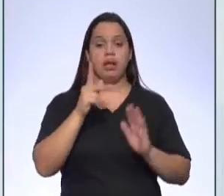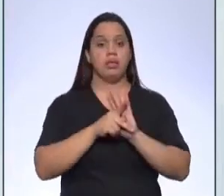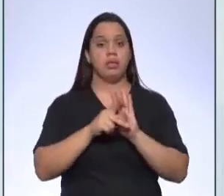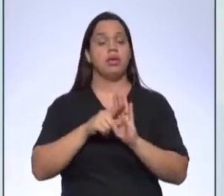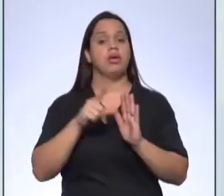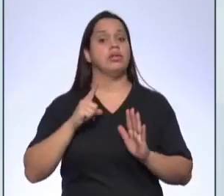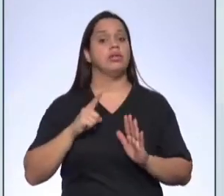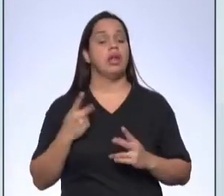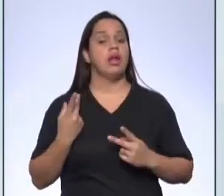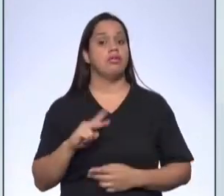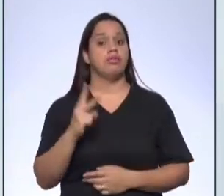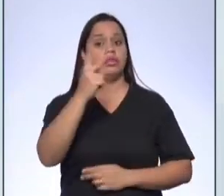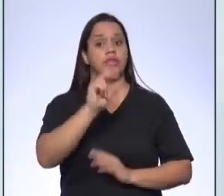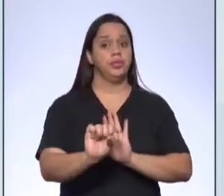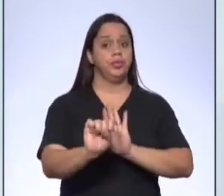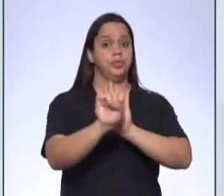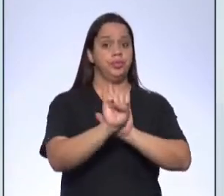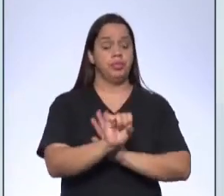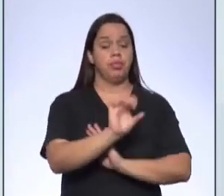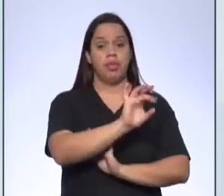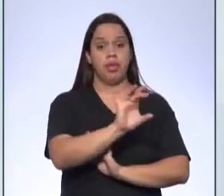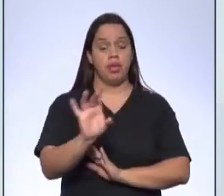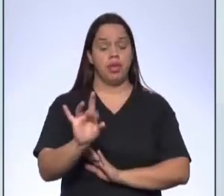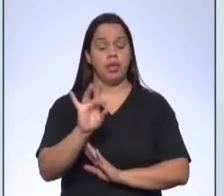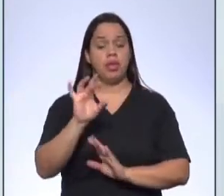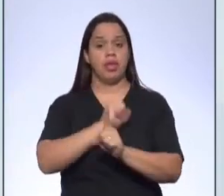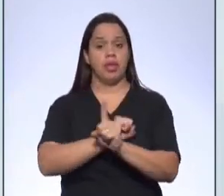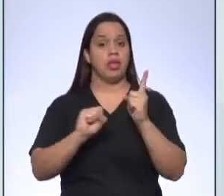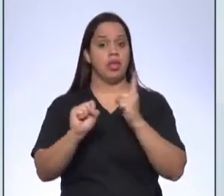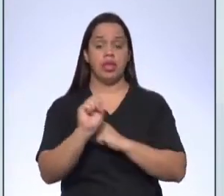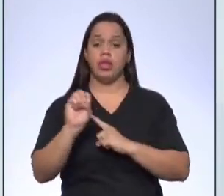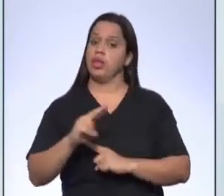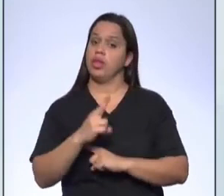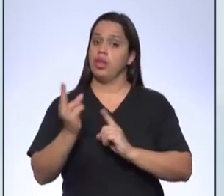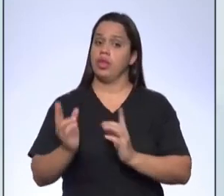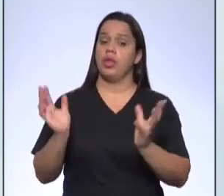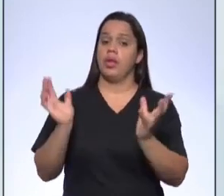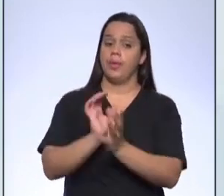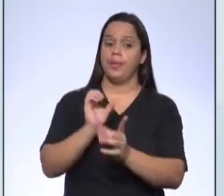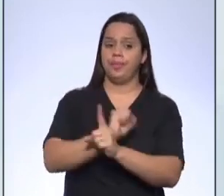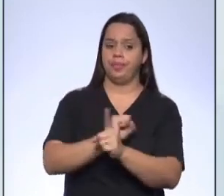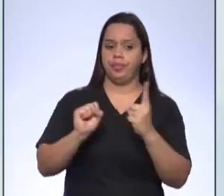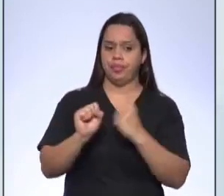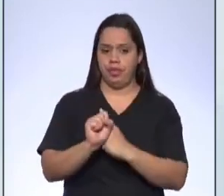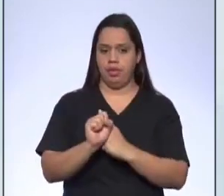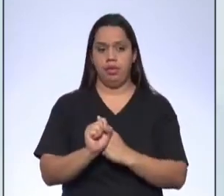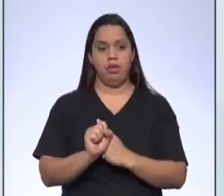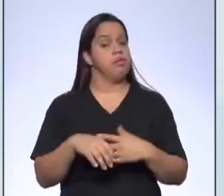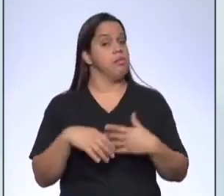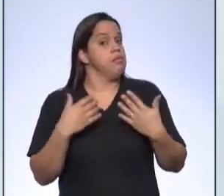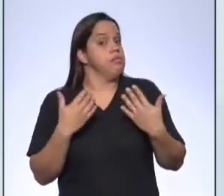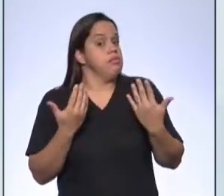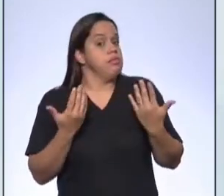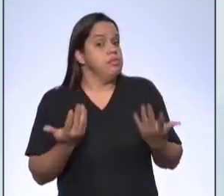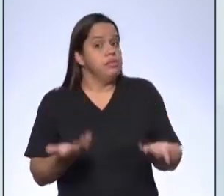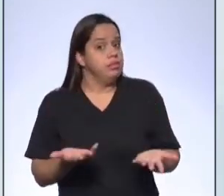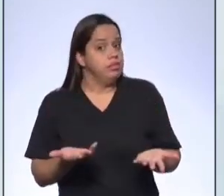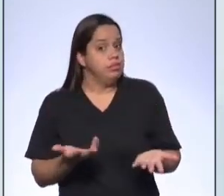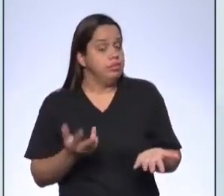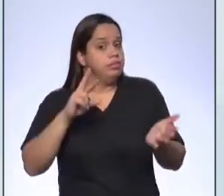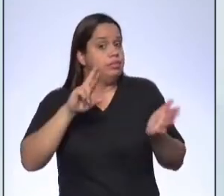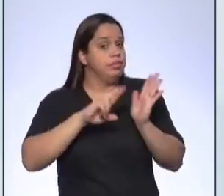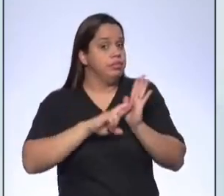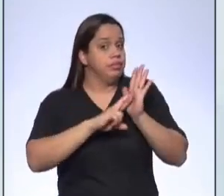simbólico para cada sociedade ou grupos sociais. De modo geral, o que as